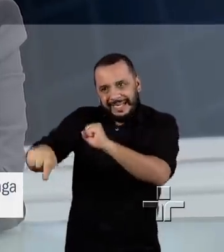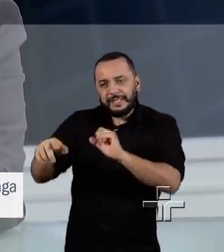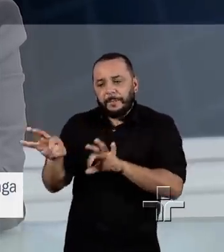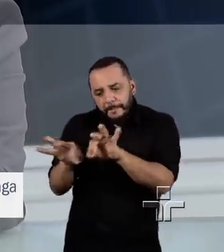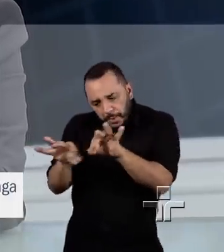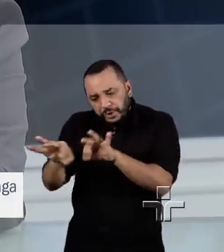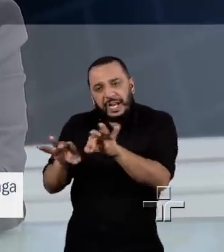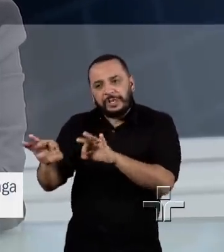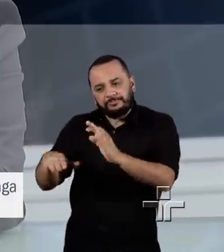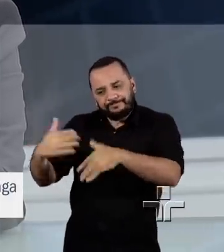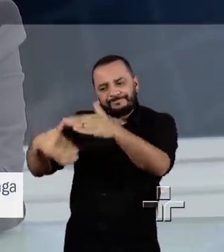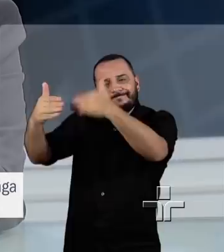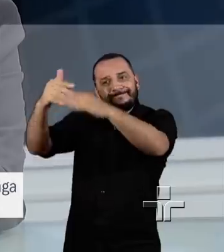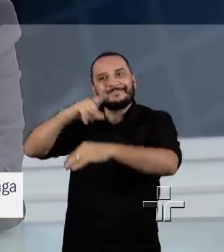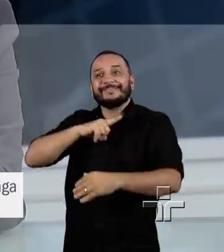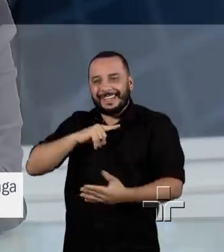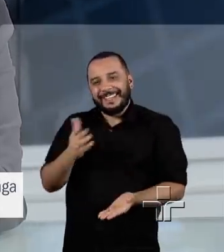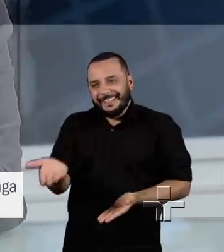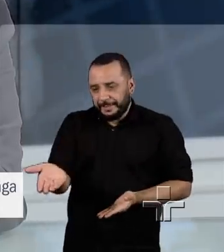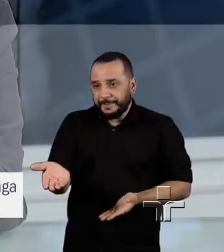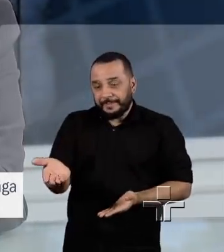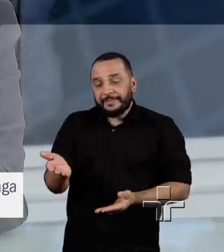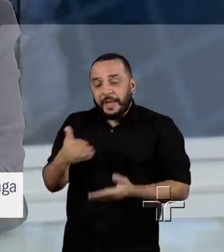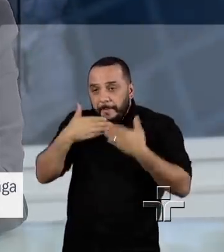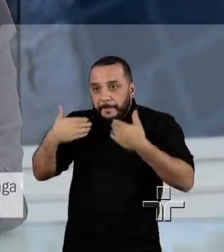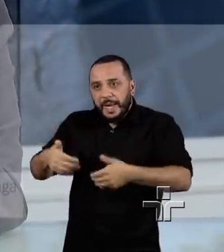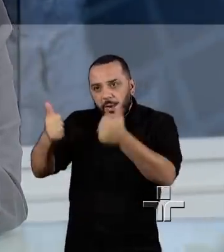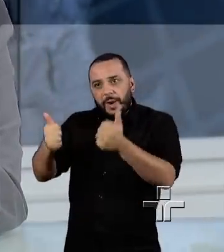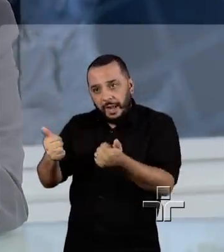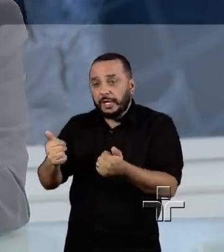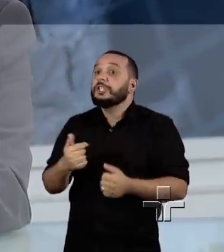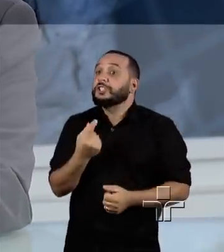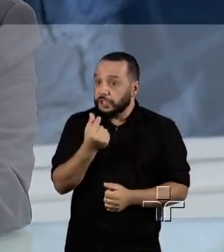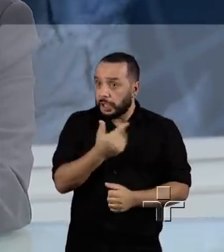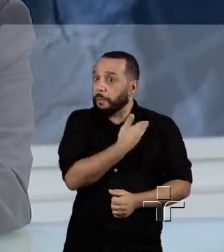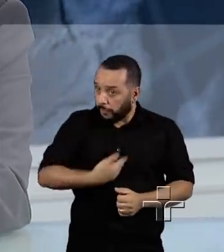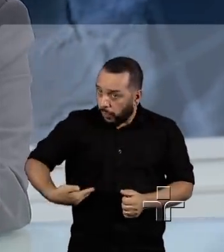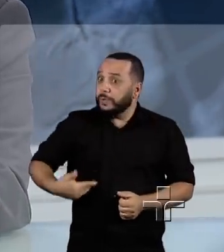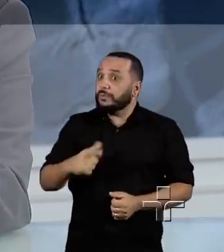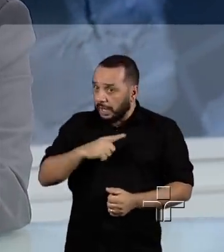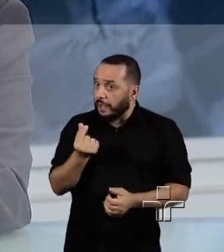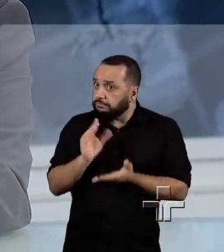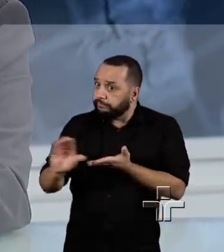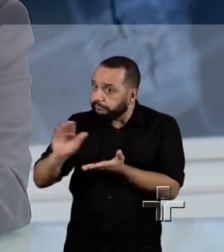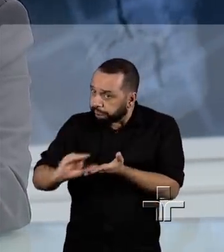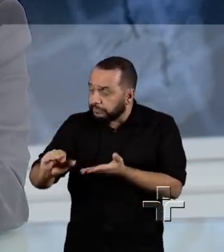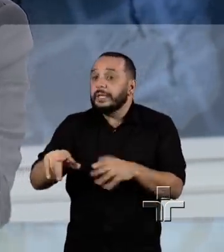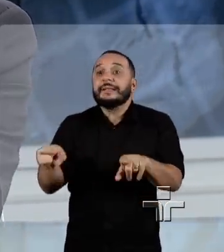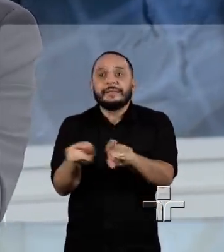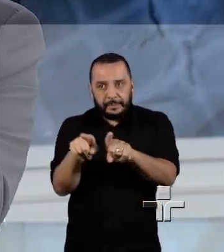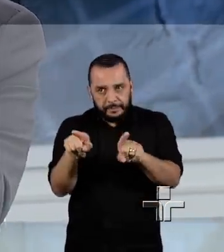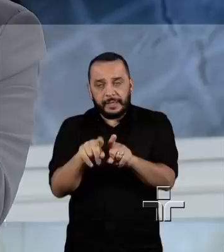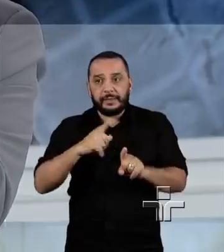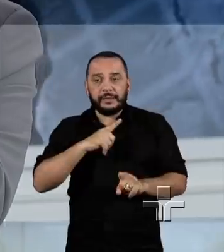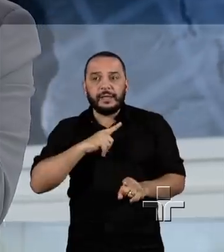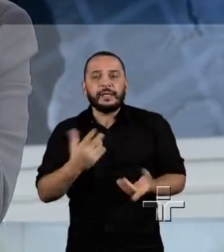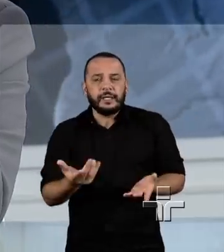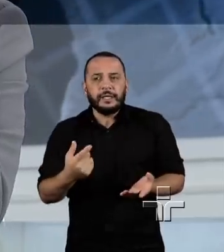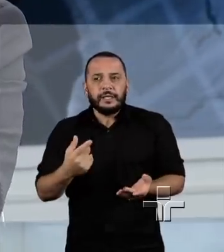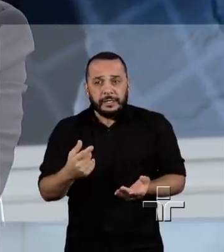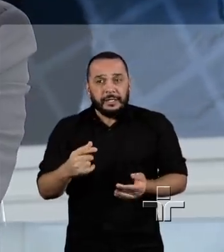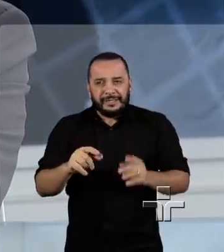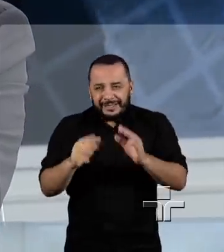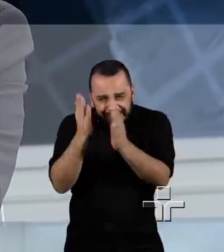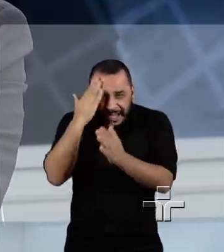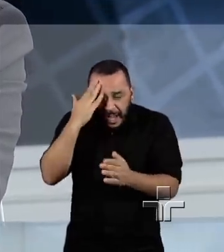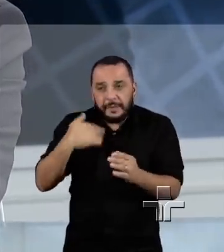de risco para se melhorar. Dinheiro público. Você tem um dinheiro que você faz esse vestibular na